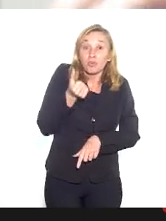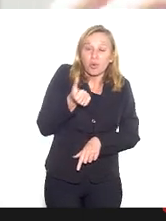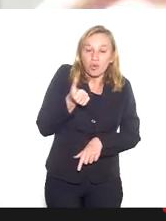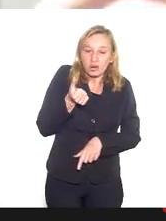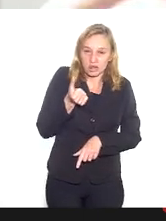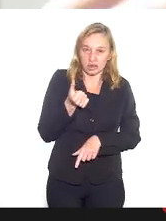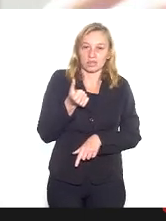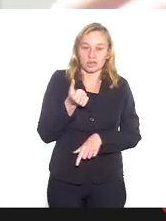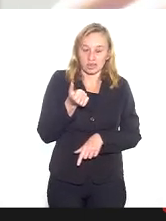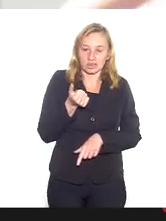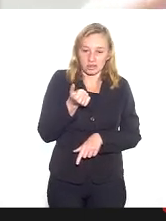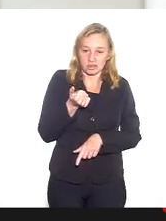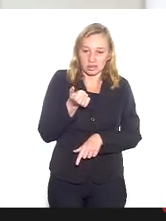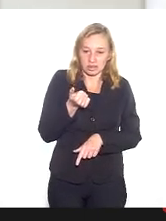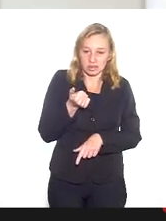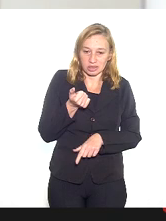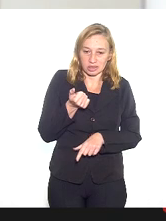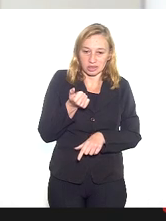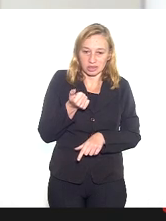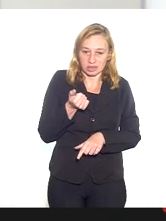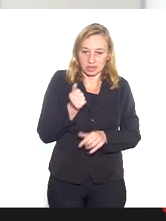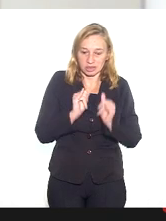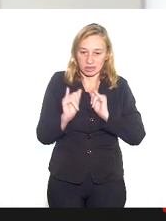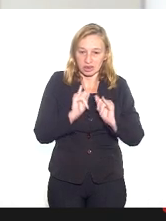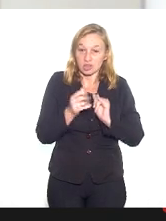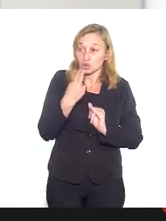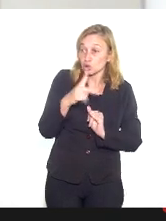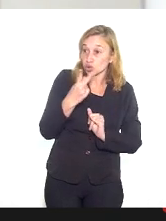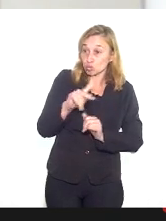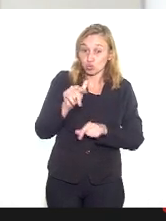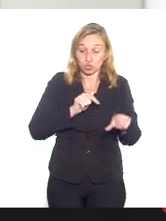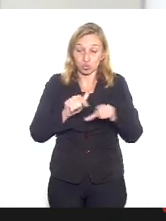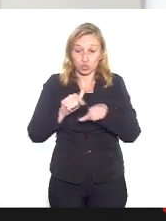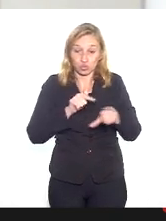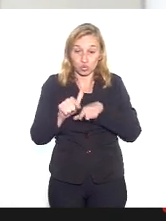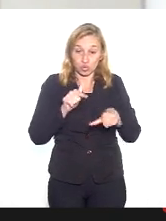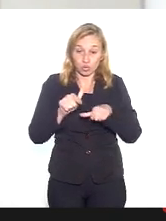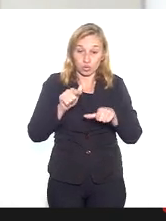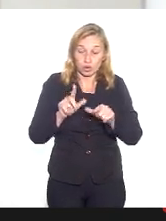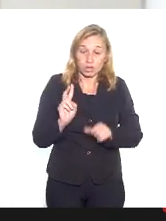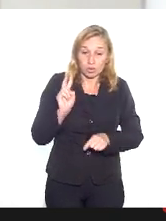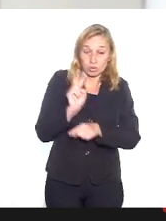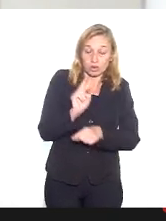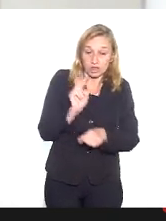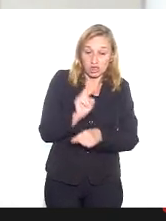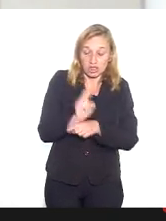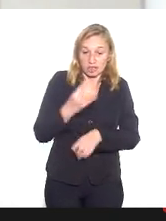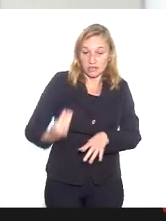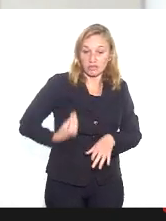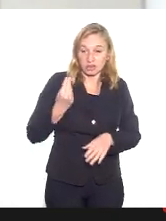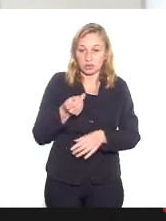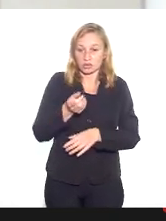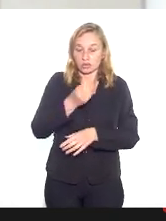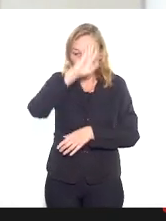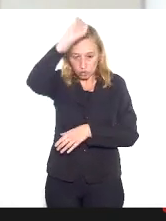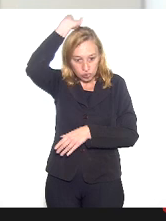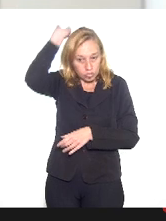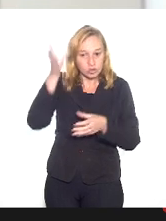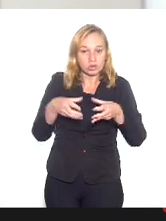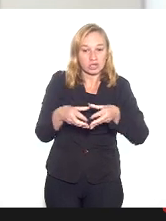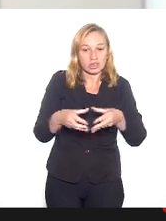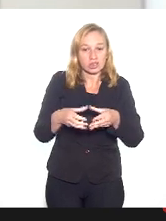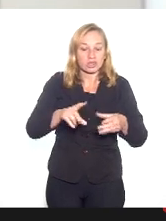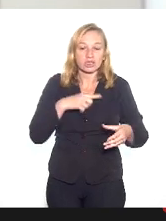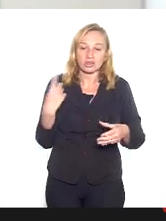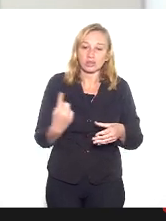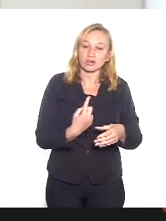instituições tenham tão evidenciado na sua vocação a defesa da vida como o Corpo de Bombeiros. Então, é o que a